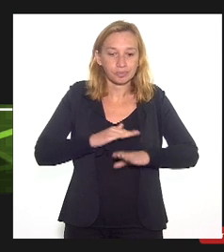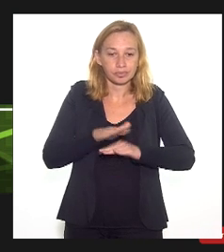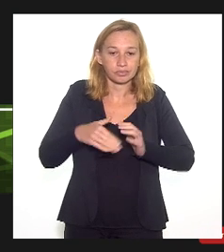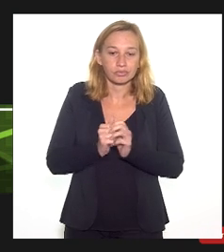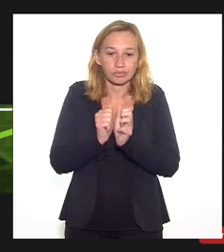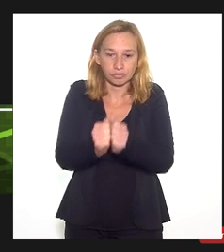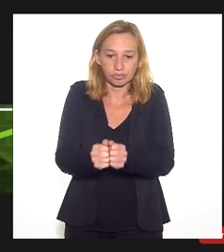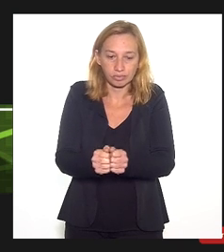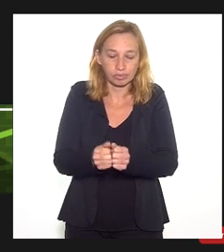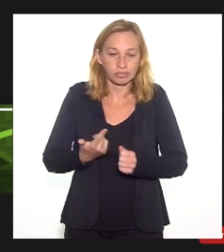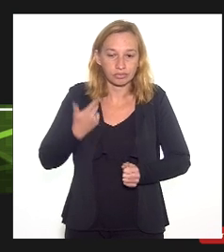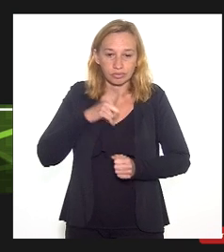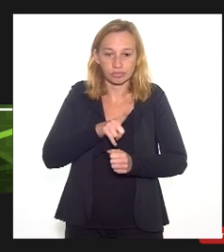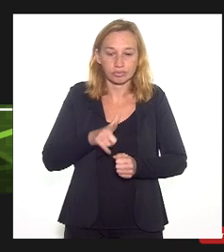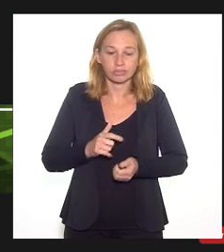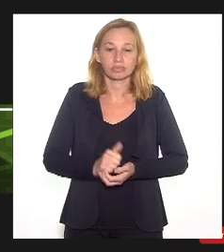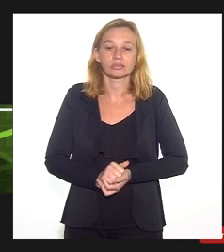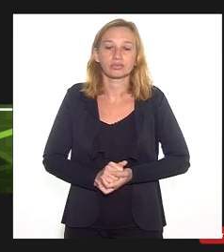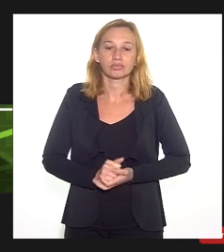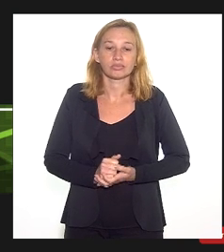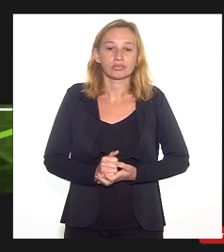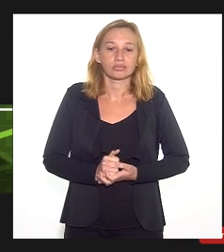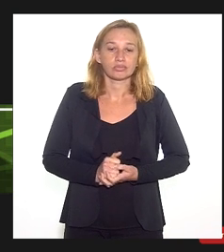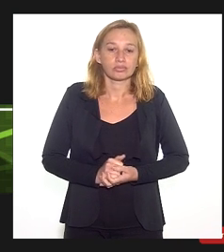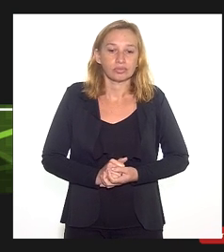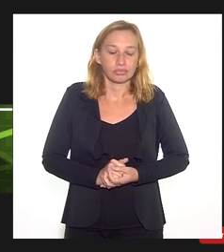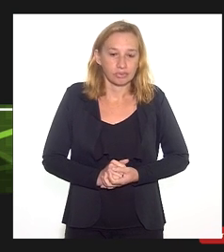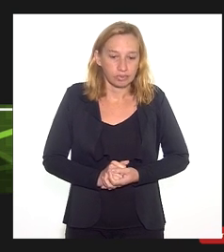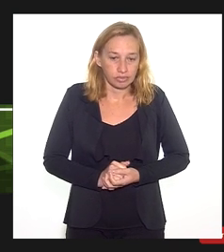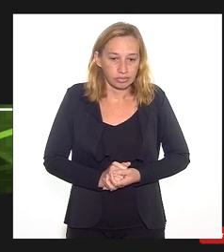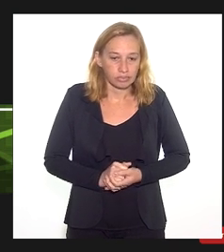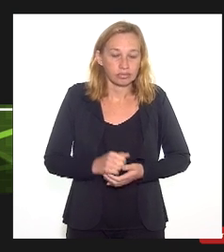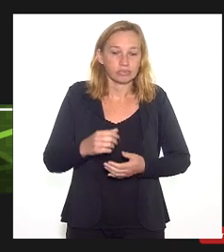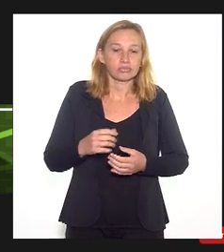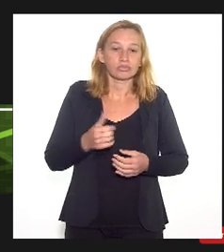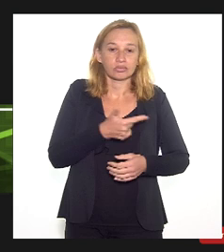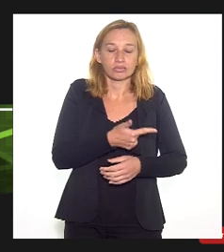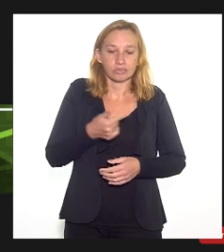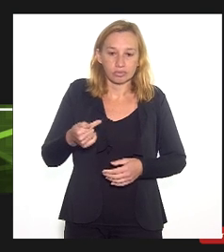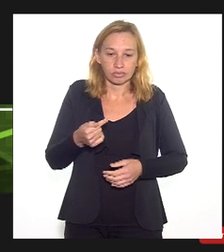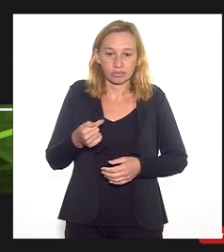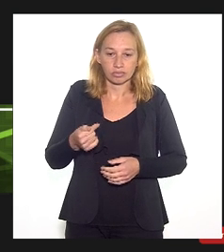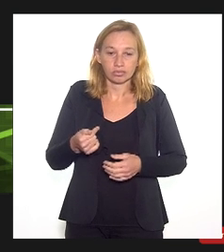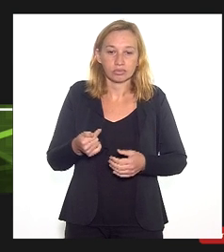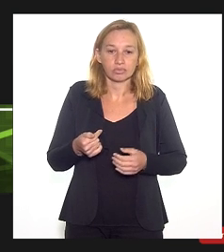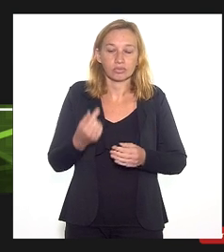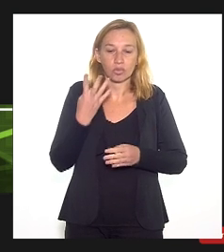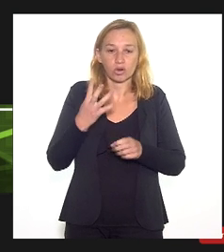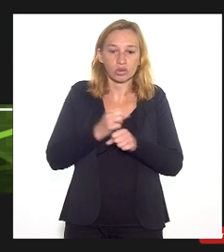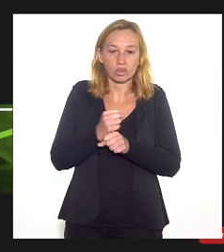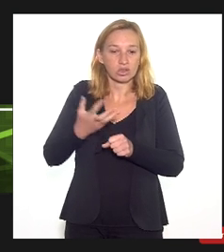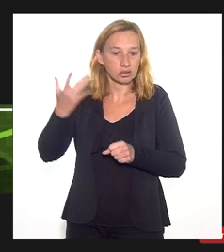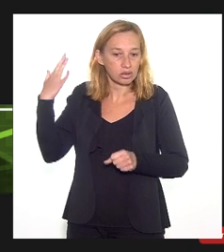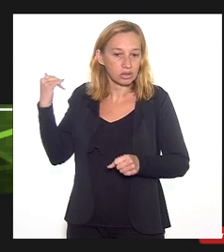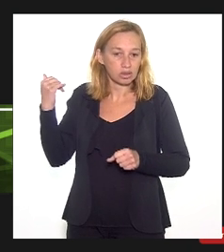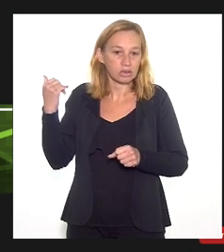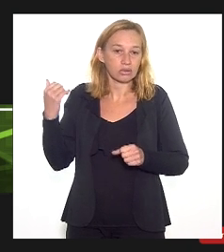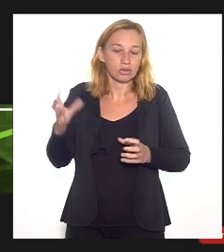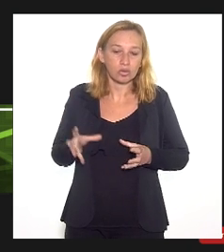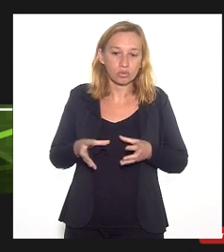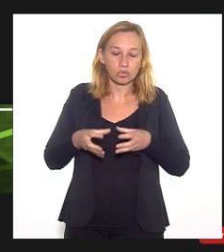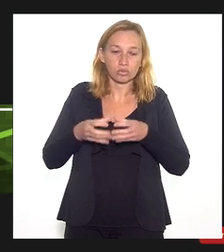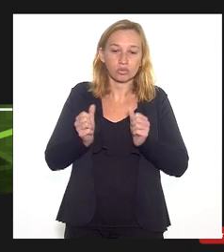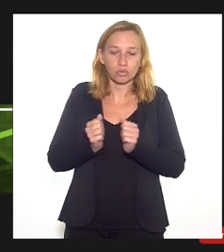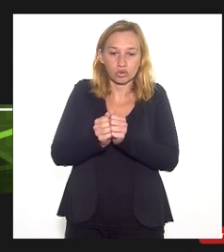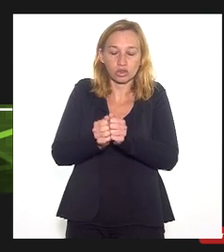consonância para que a gente consiga atingir isso eu lembro que quando a gente conseguiu essa vitória esse êxito em 2017 quase quatro anos atrás foi uma unificação na